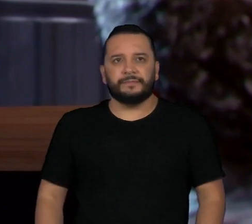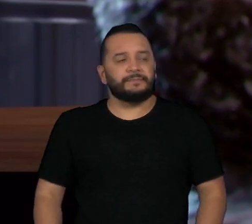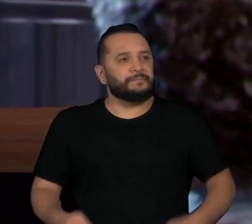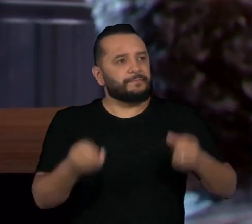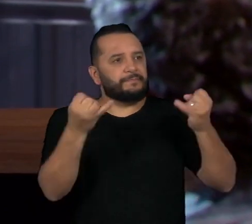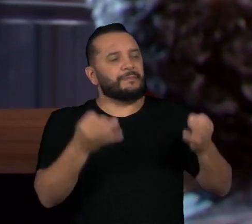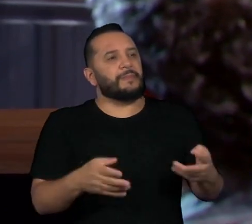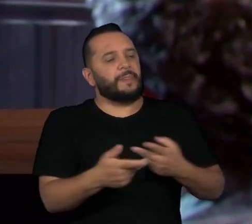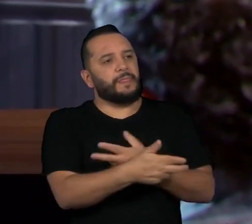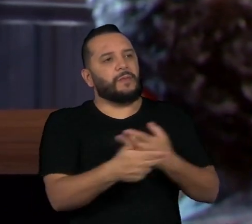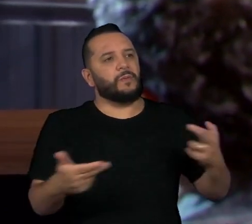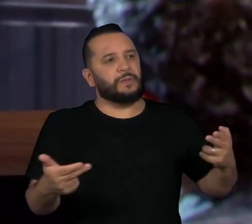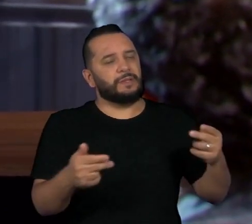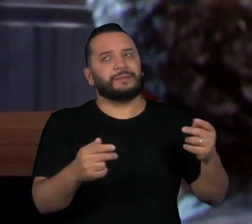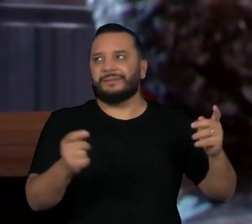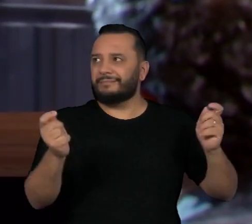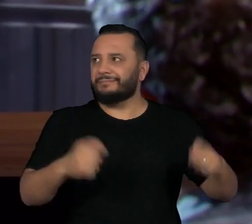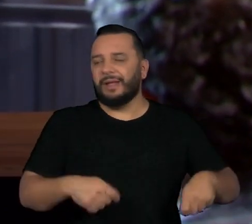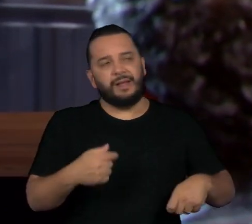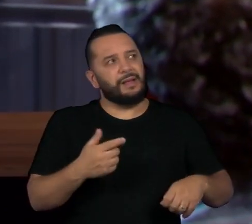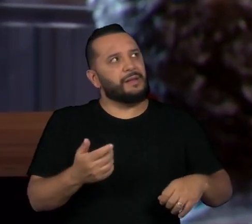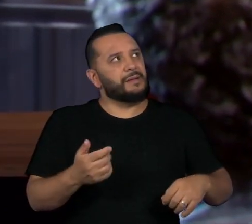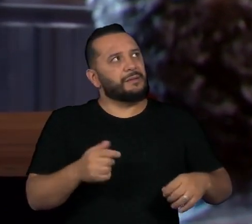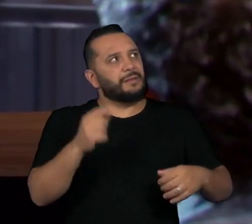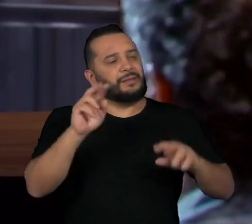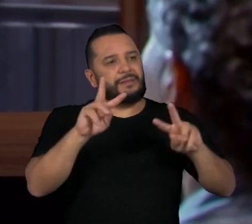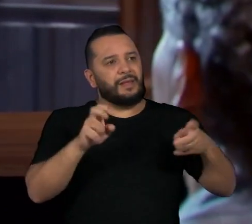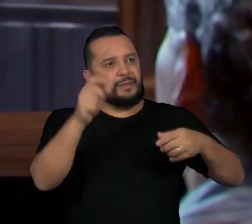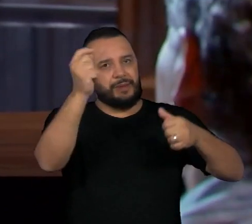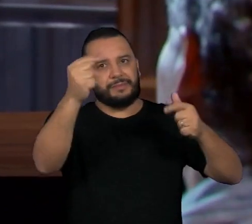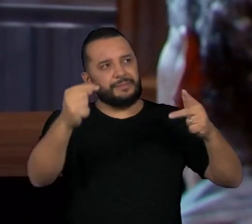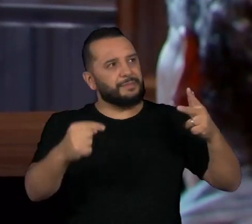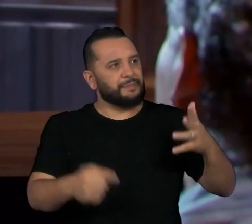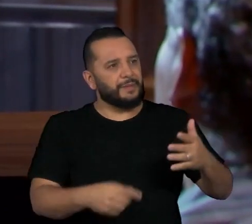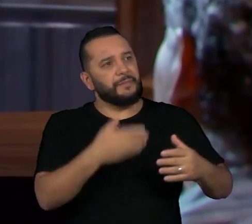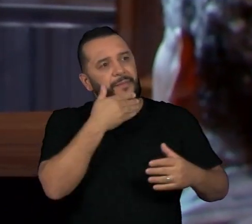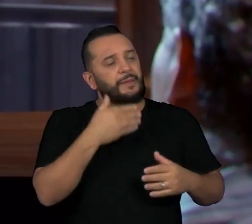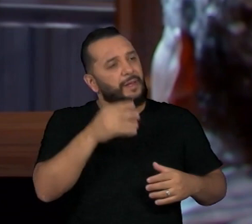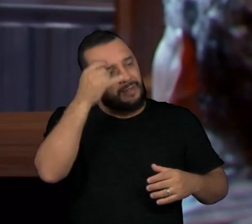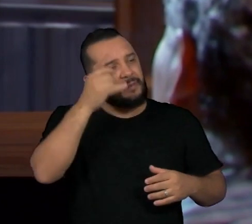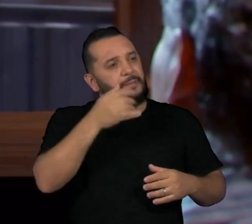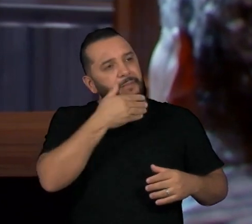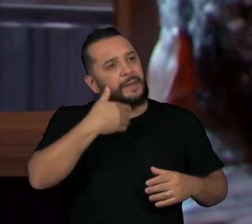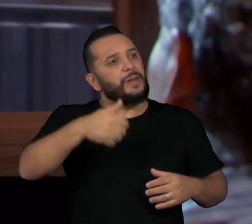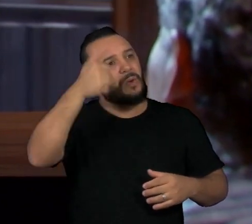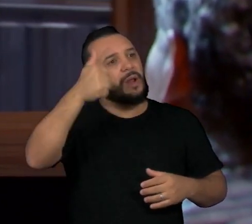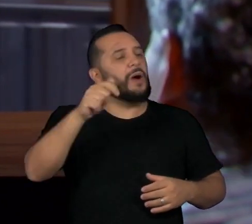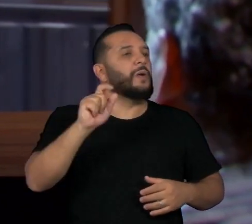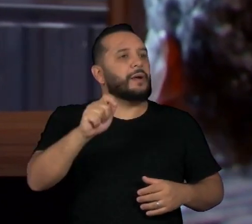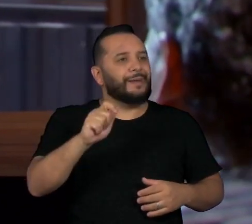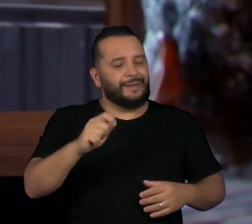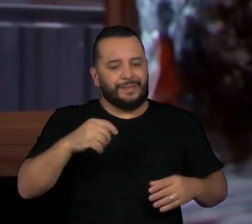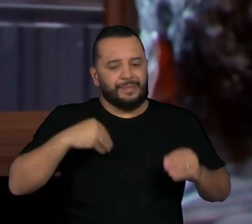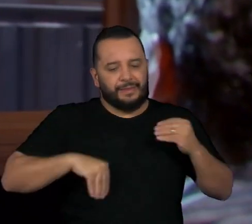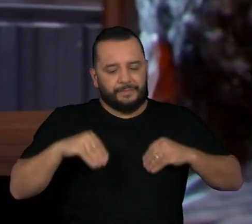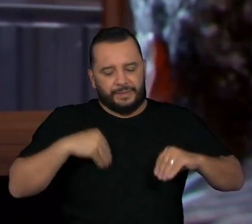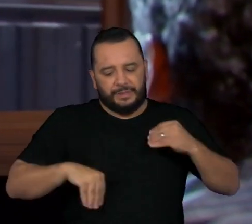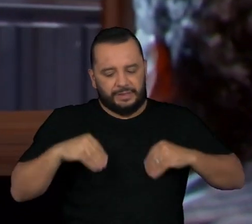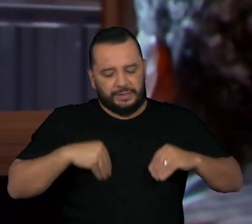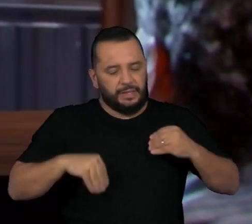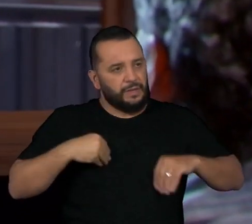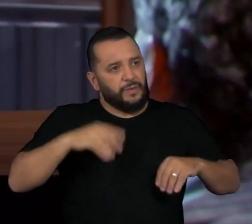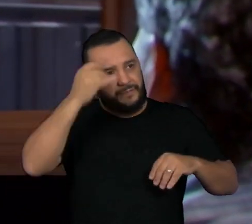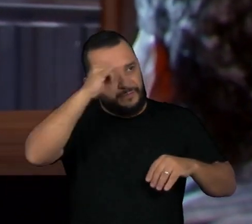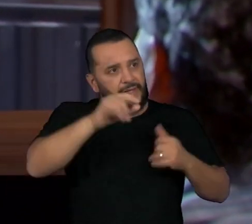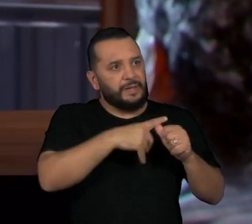de coisas que podem melhorar, assim, quadros de depressão, de ansiedade, do